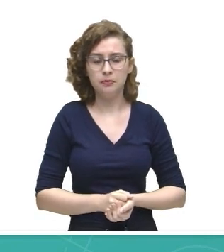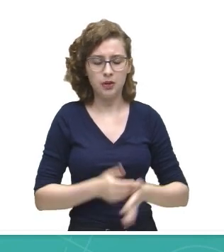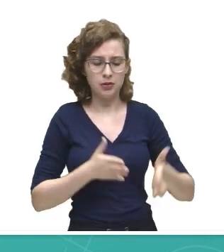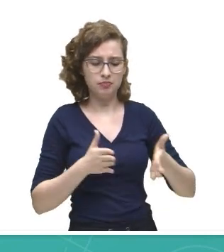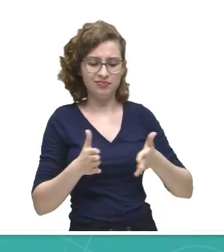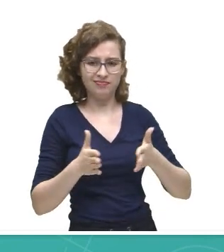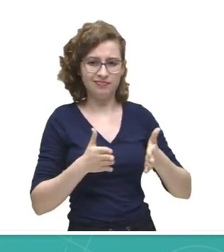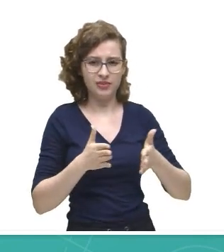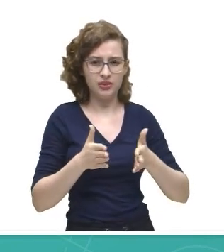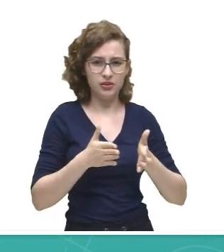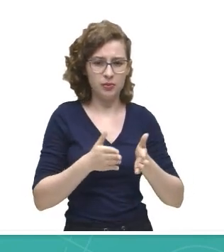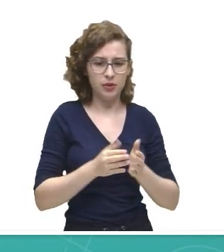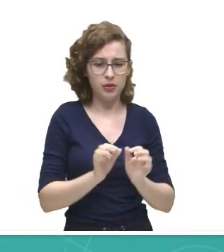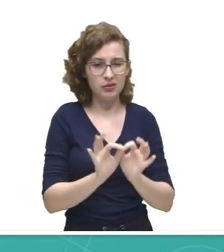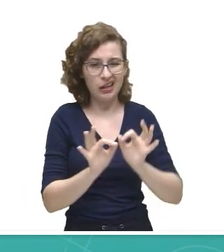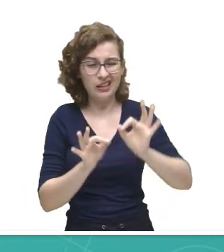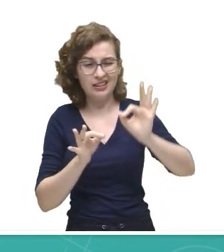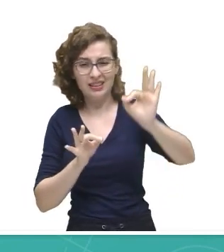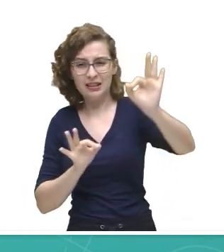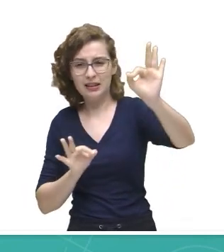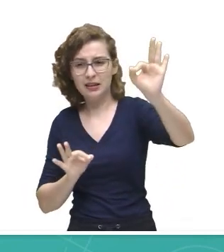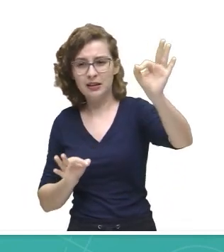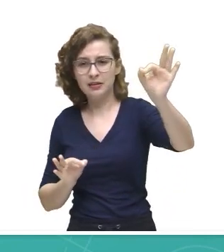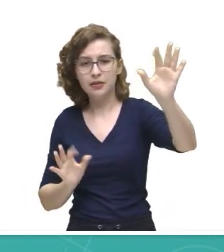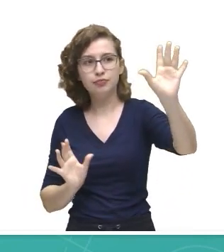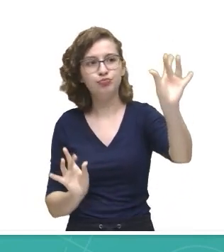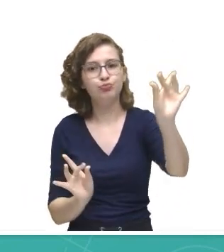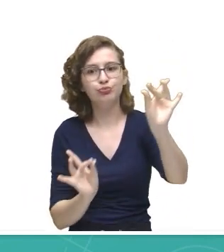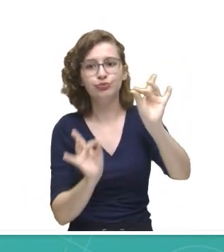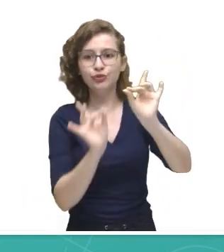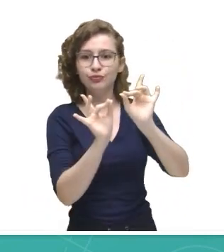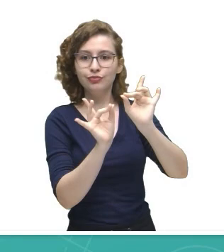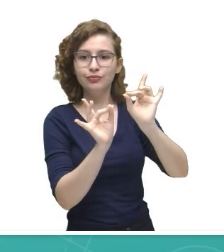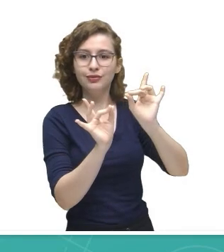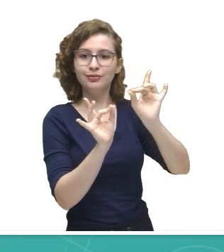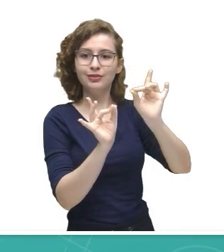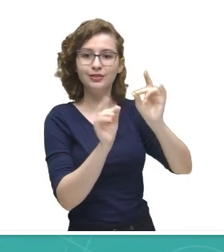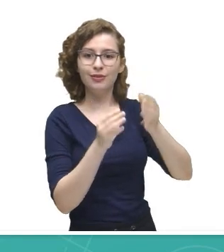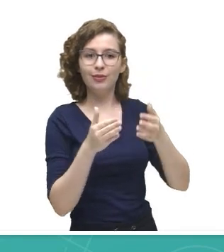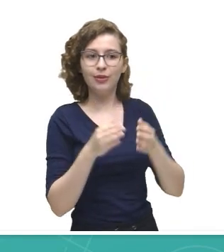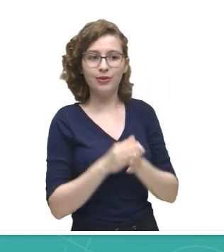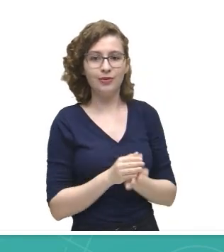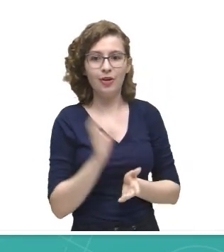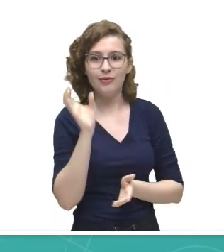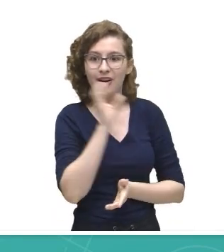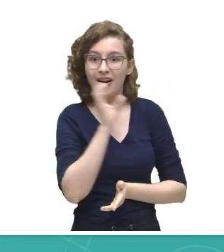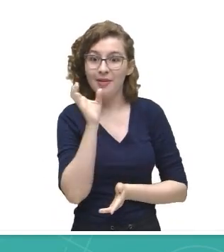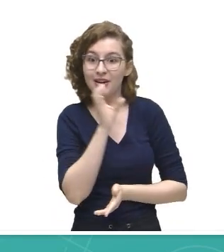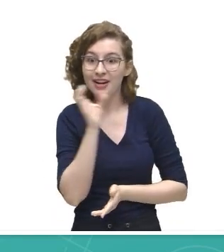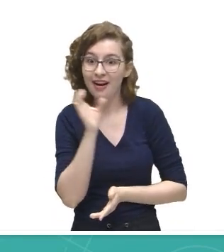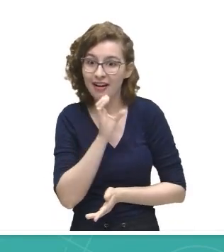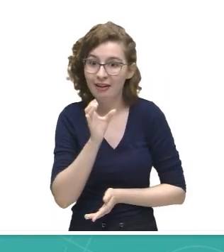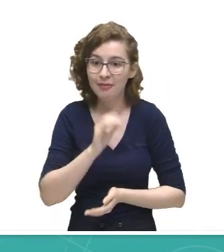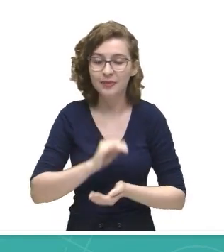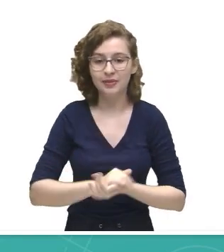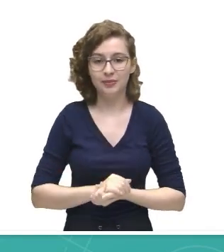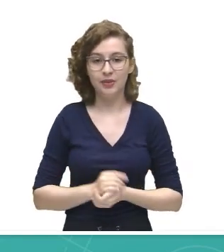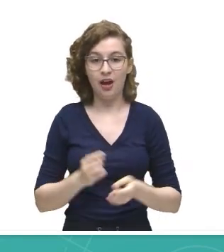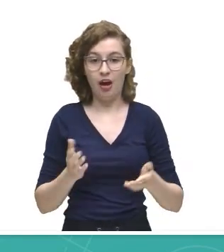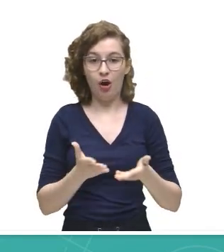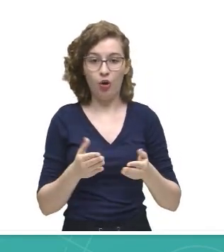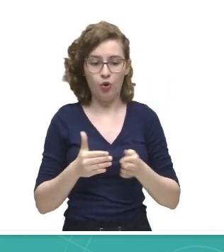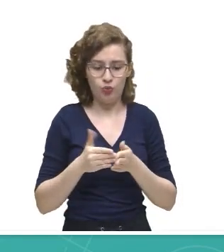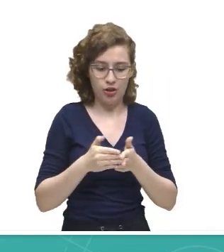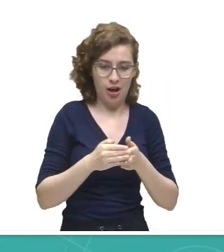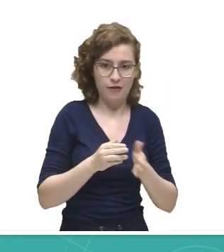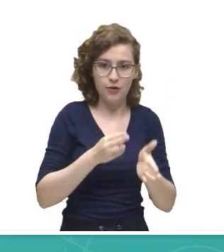aí, essas distâncias vão ser encurtadas. A gente vai ver aí que os navios e as locomotivas não vão